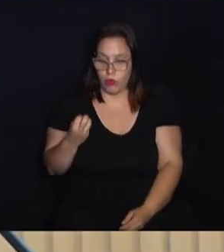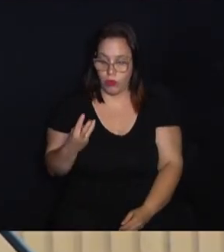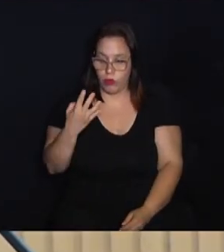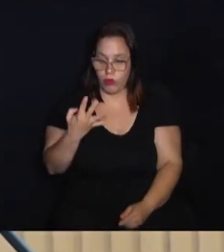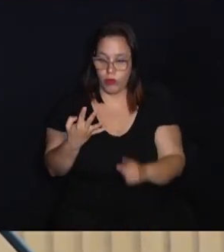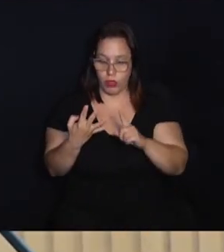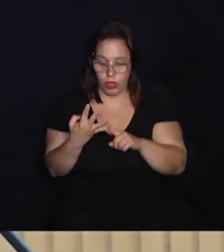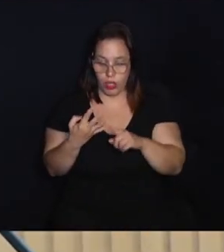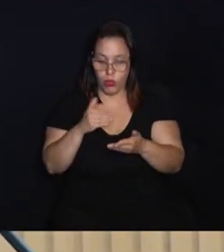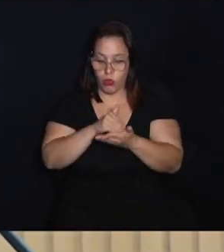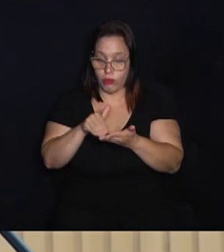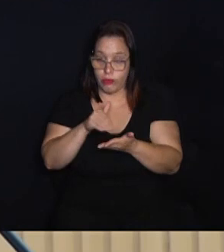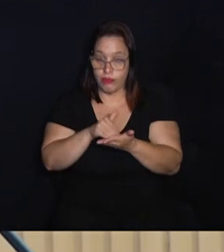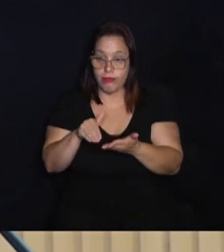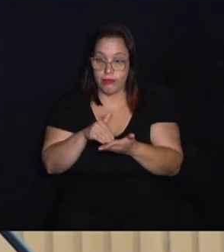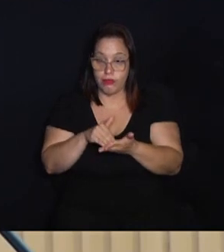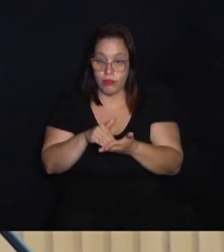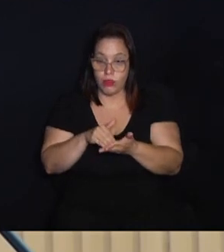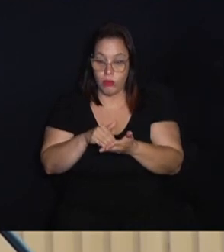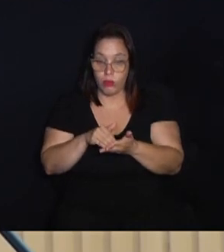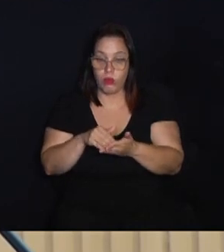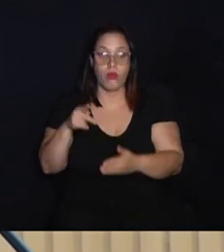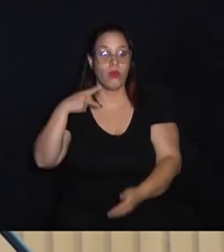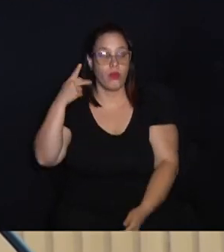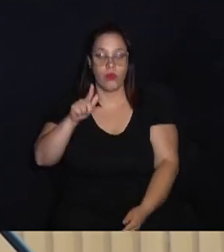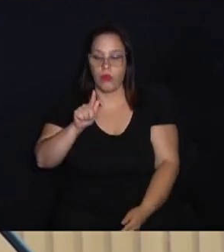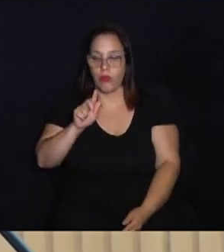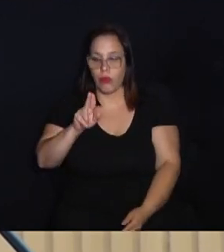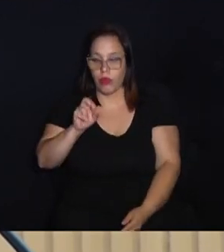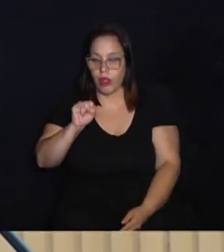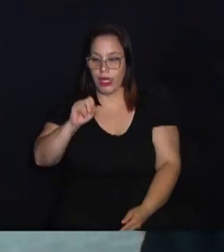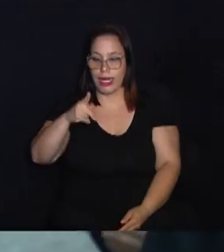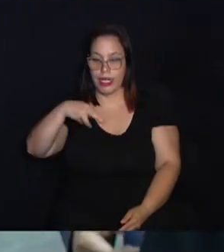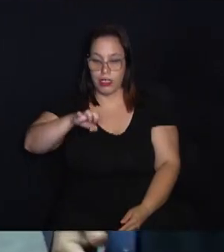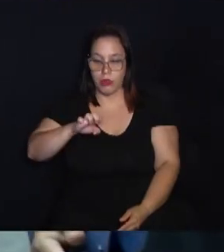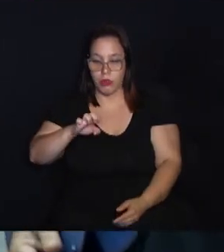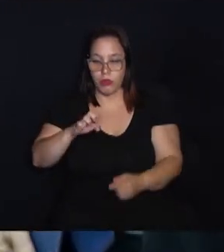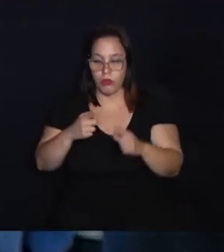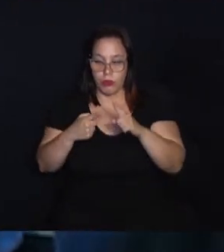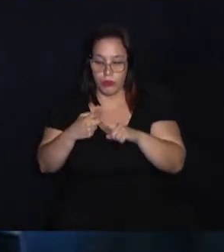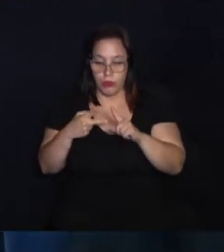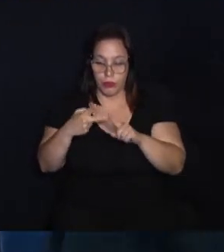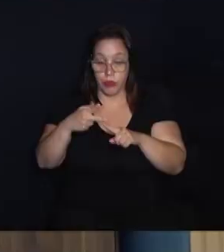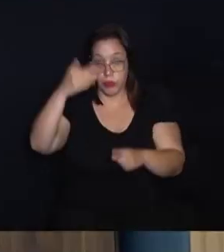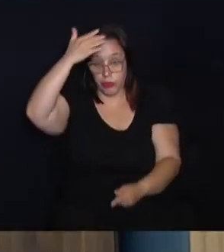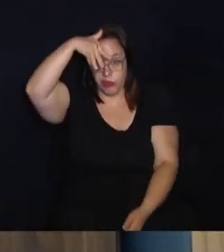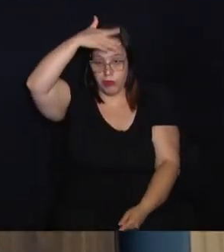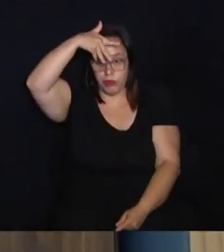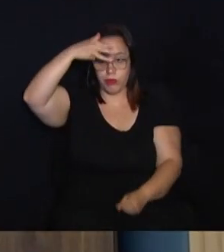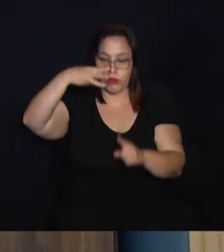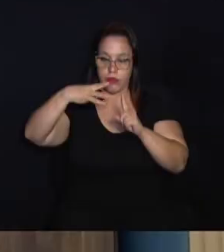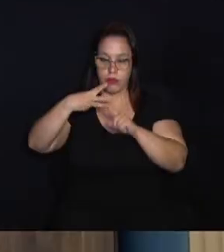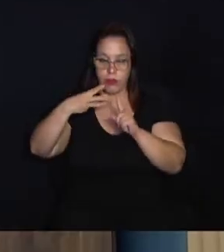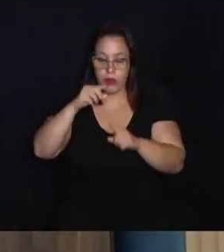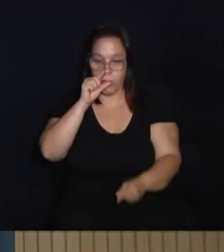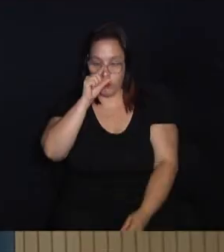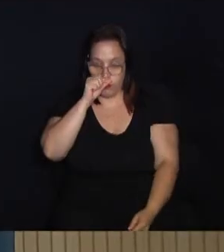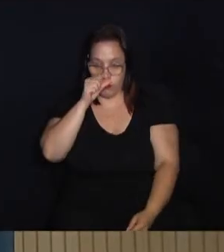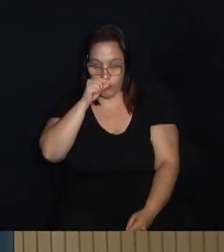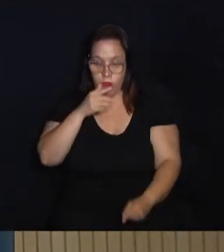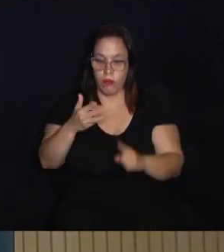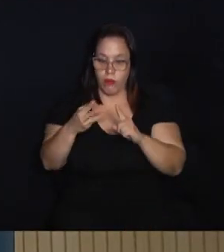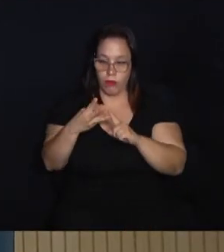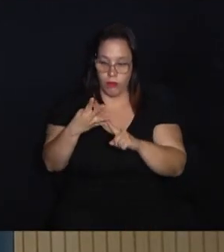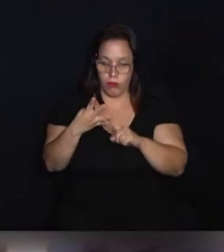e 4º secretários são os vereadores Guilherme Teixeira, Rodrigo da Farmadique, Arnaldo Salvetti